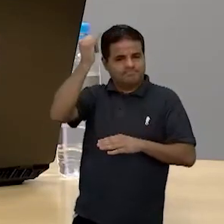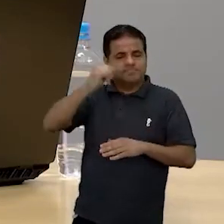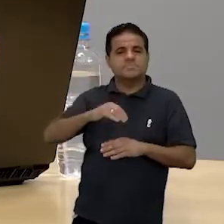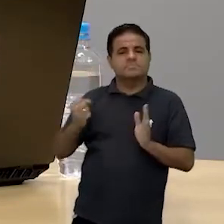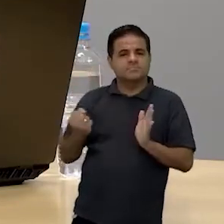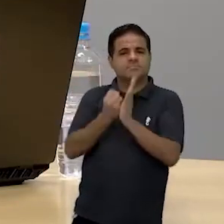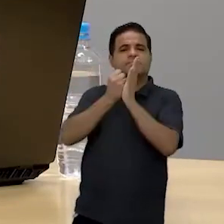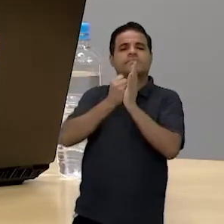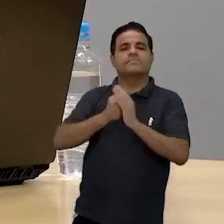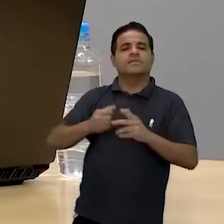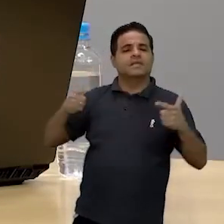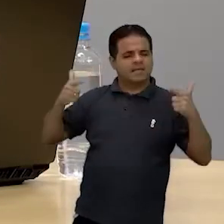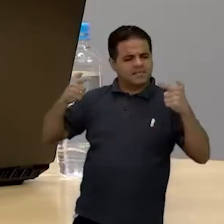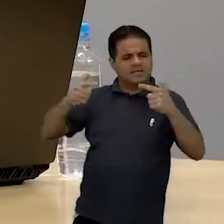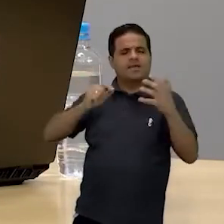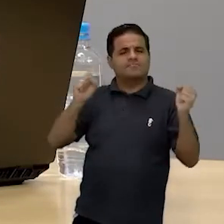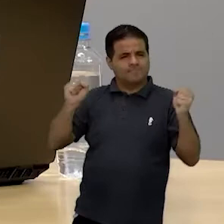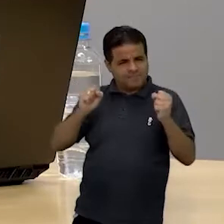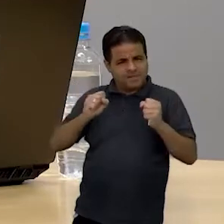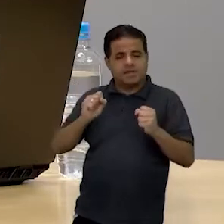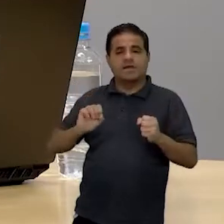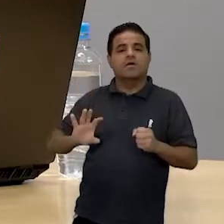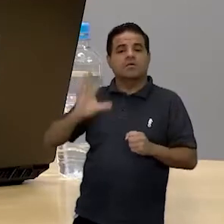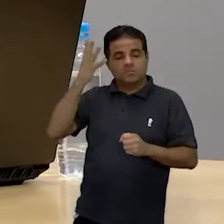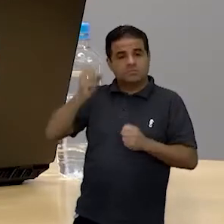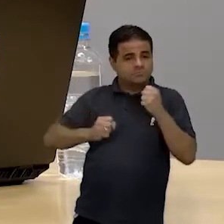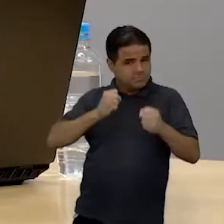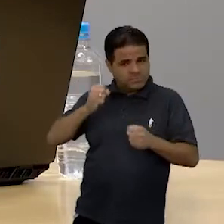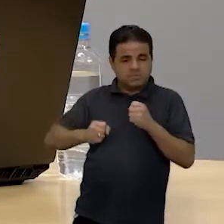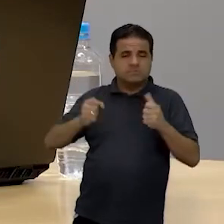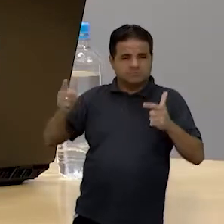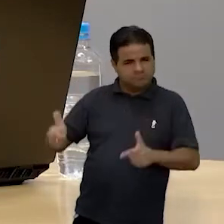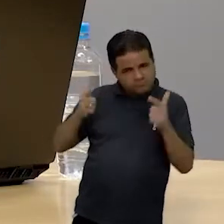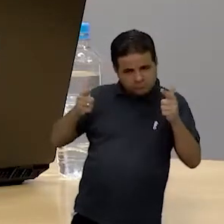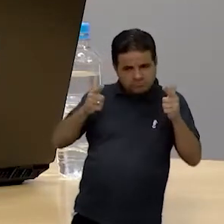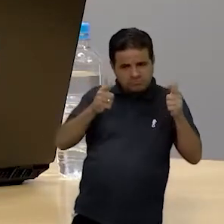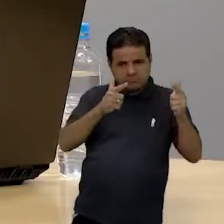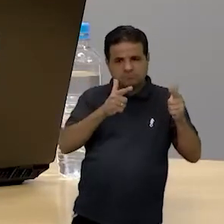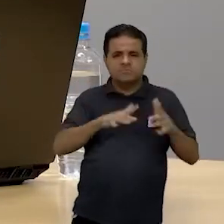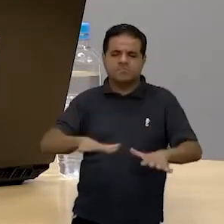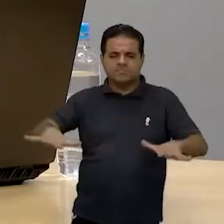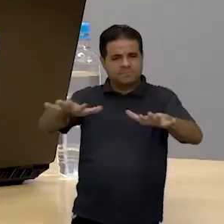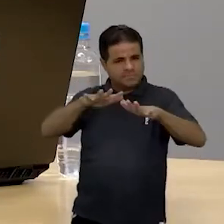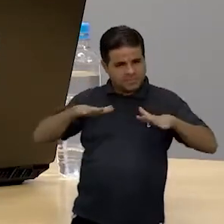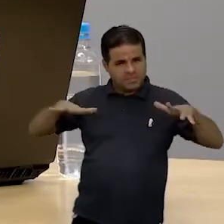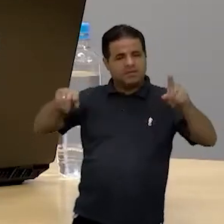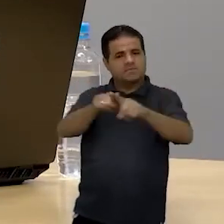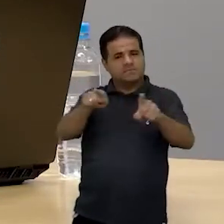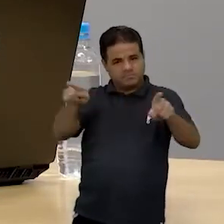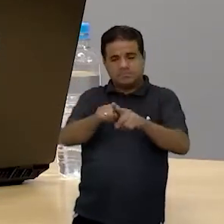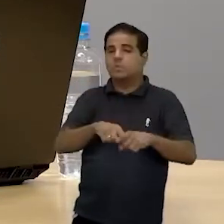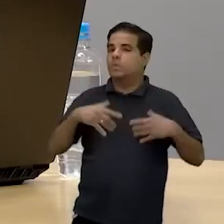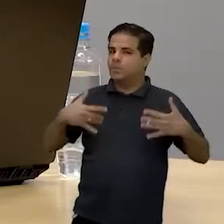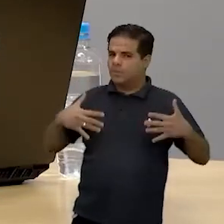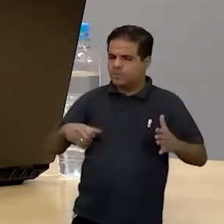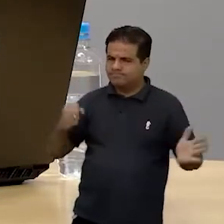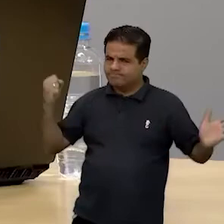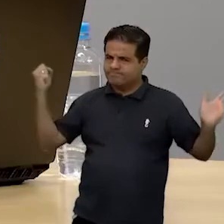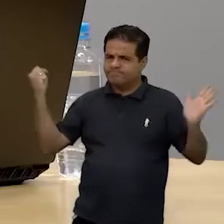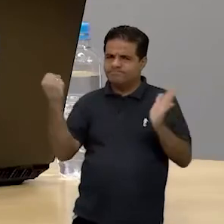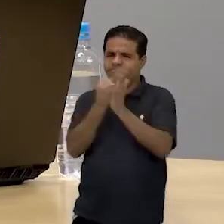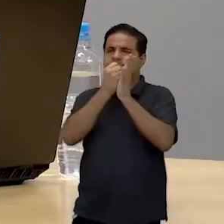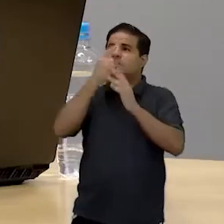aí da Guerra Fria, como a corrida armamentista e a corrida espacial também. Essas ficaram bastante marcadas